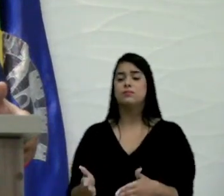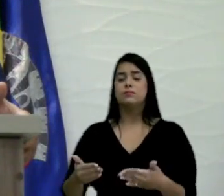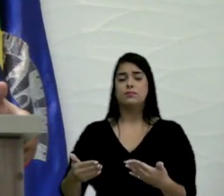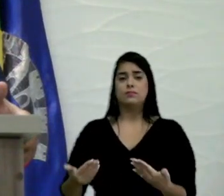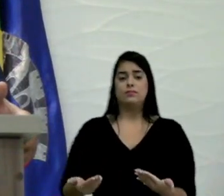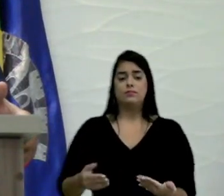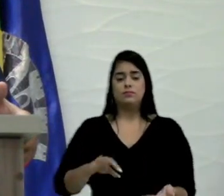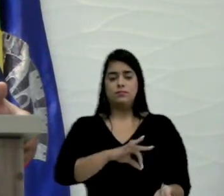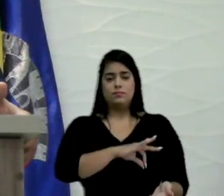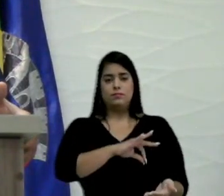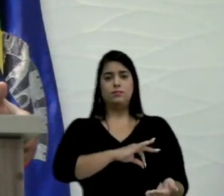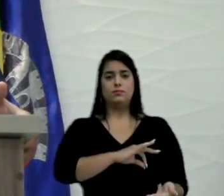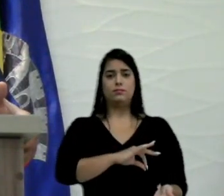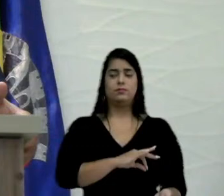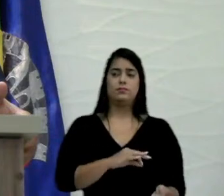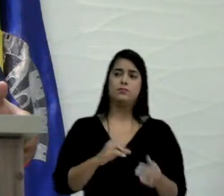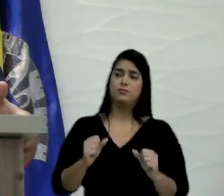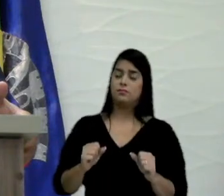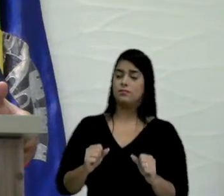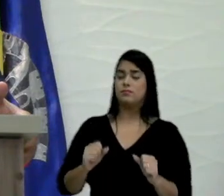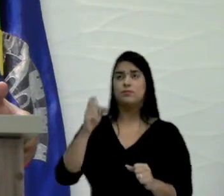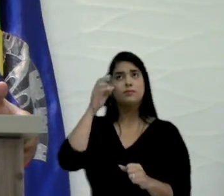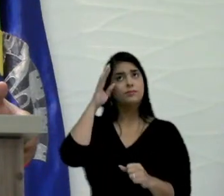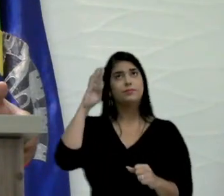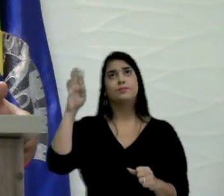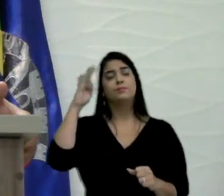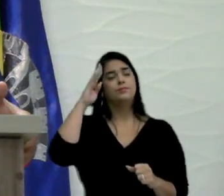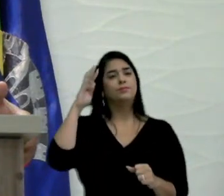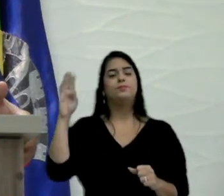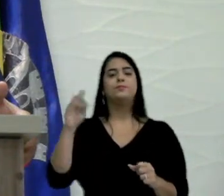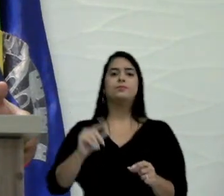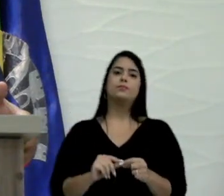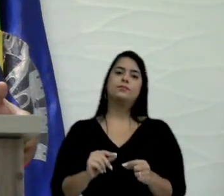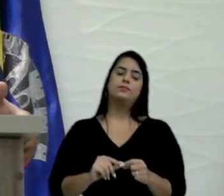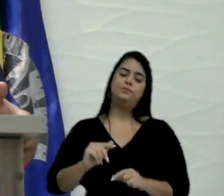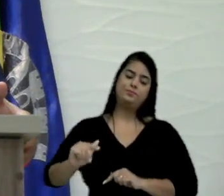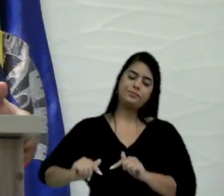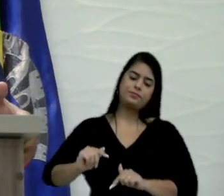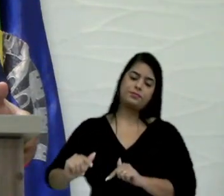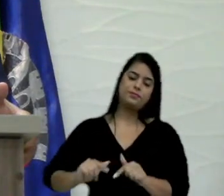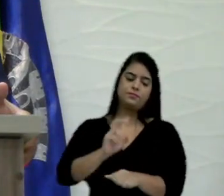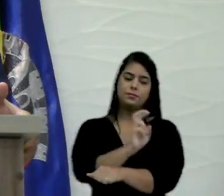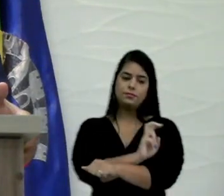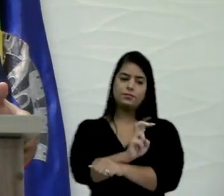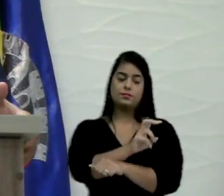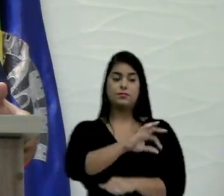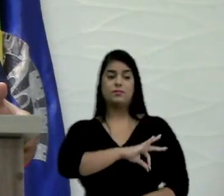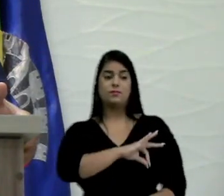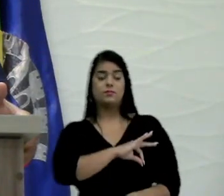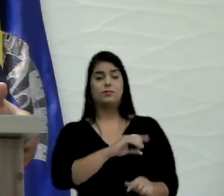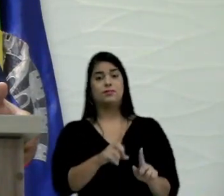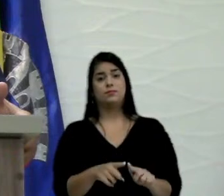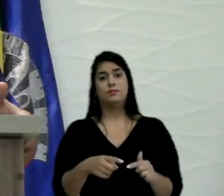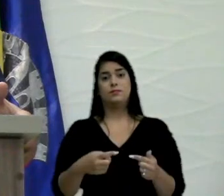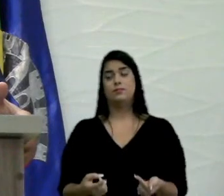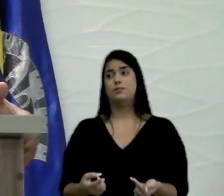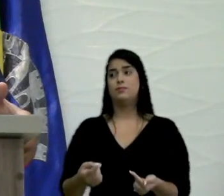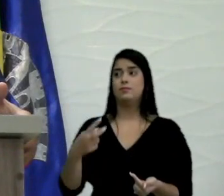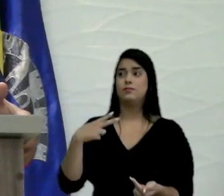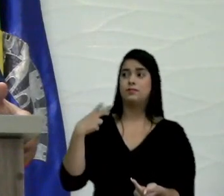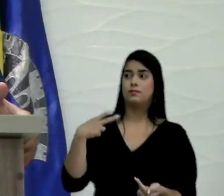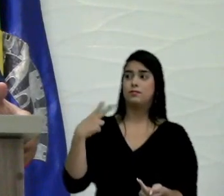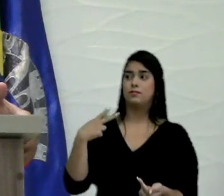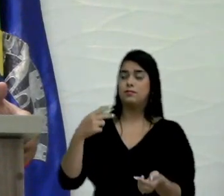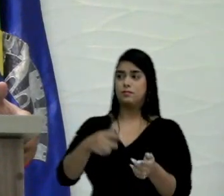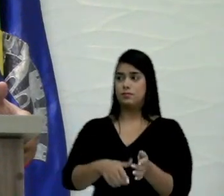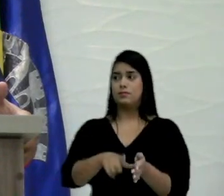polícia né que a gente possa imaginar para fazer o trabalho de segurança de polícia mas o vereador aqui que